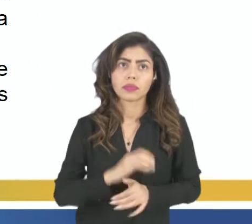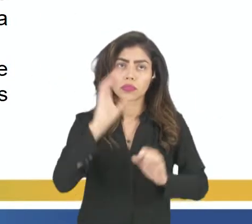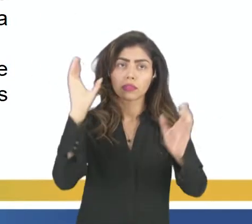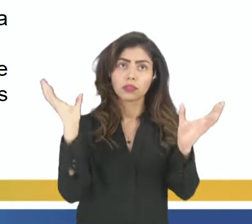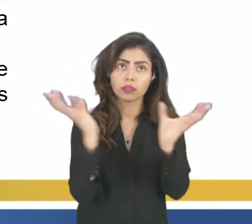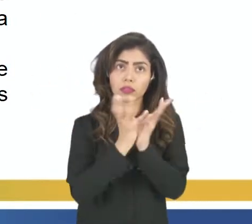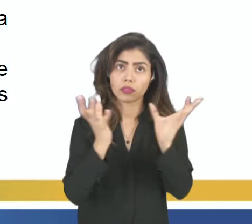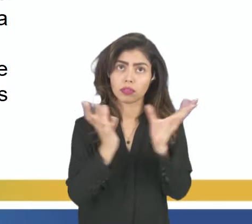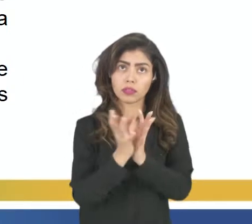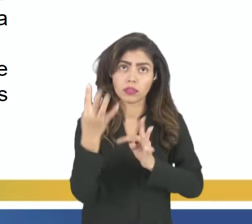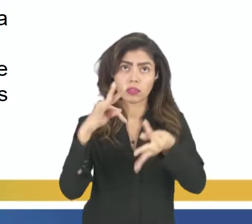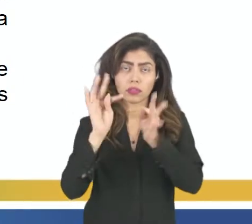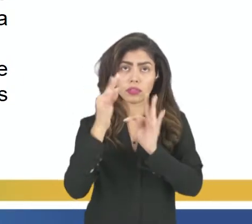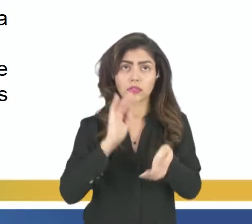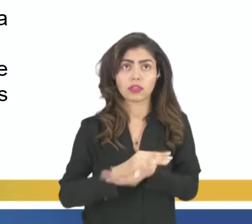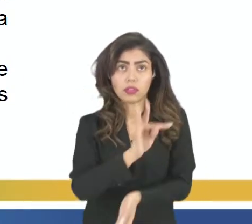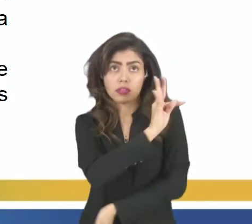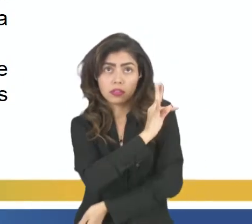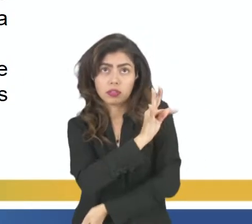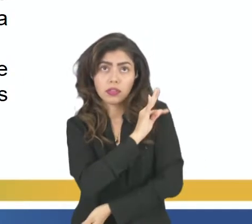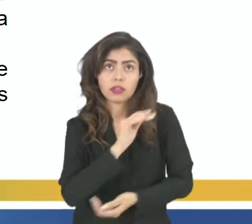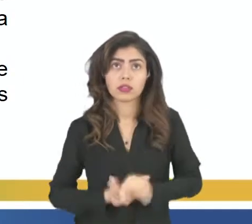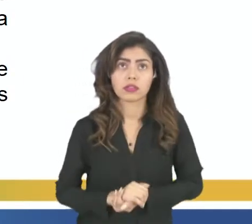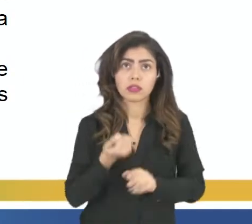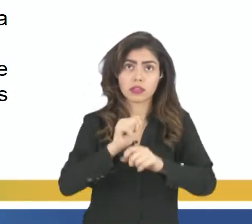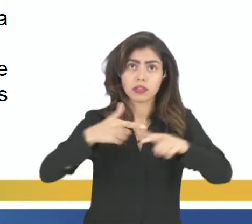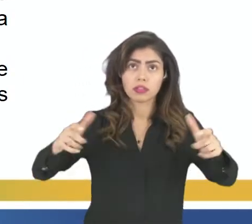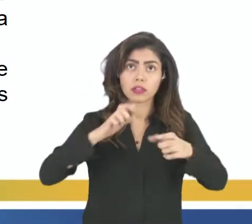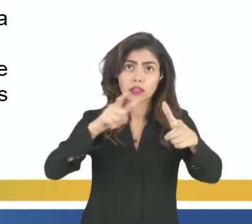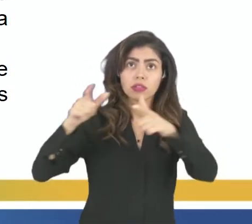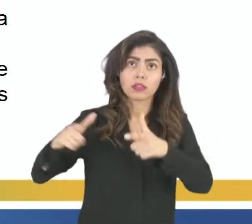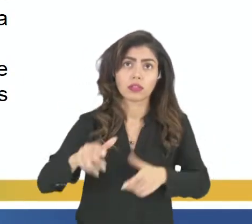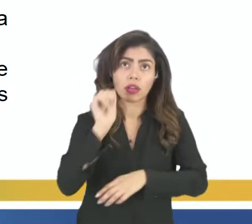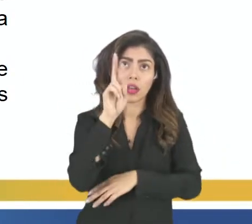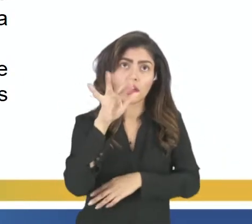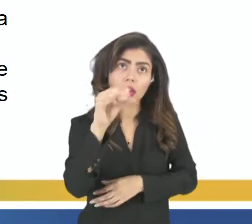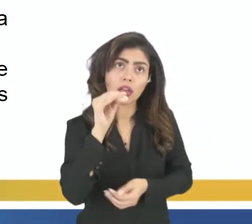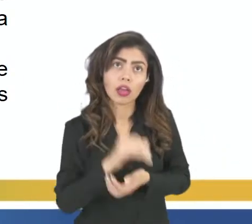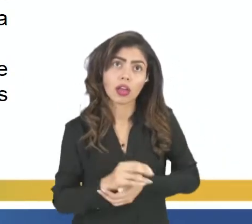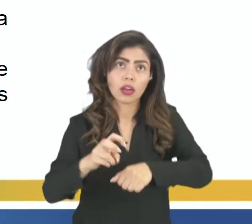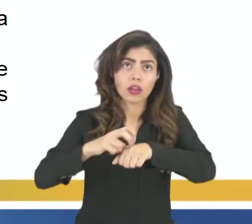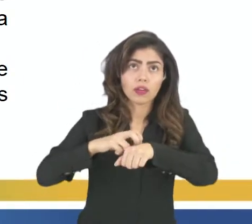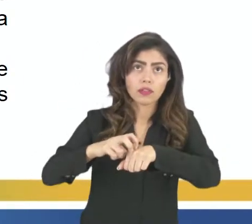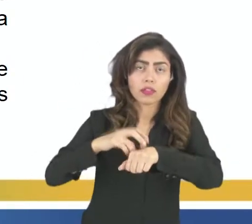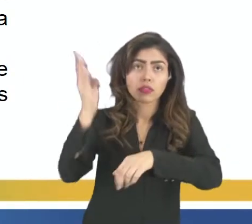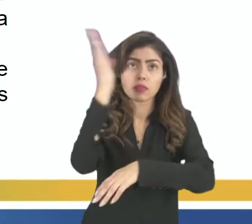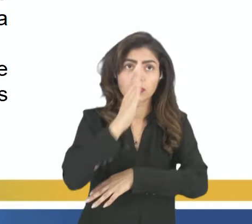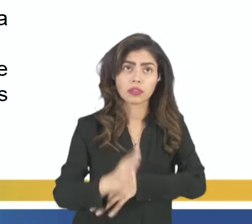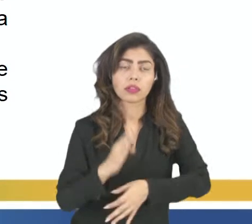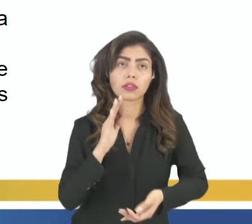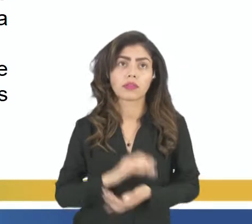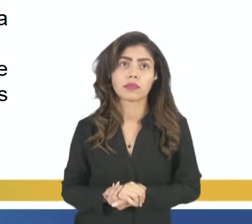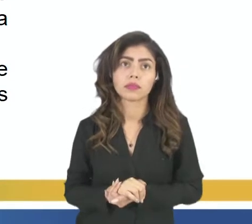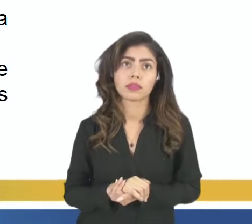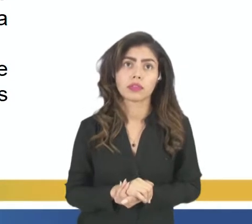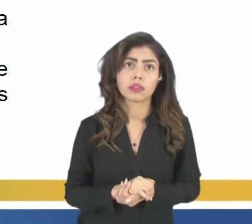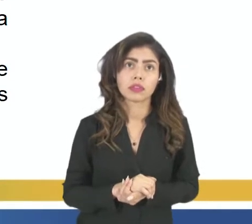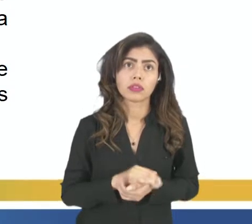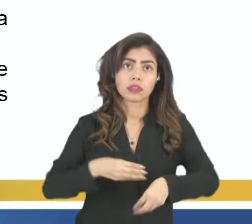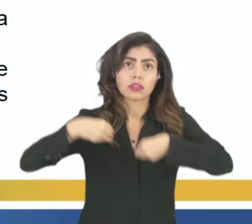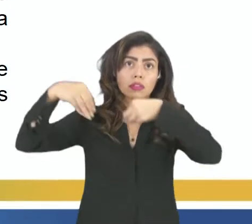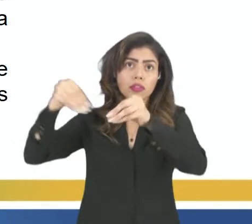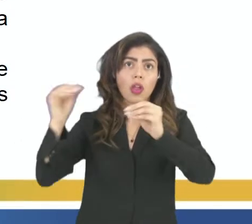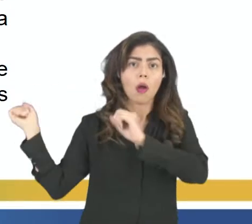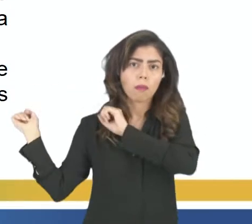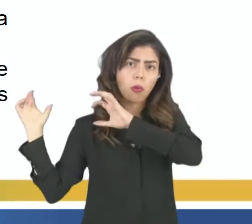de técnicas e insumos usados no espaço agrário para promover a Revolução Verde no Brasil. C. Deslocamento em